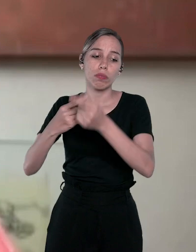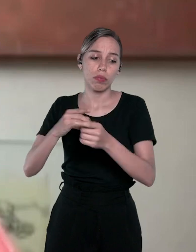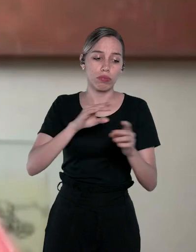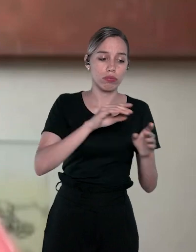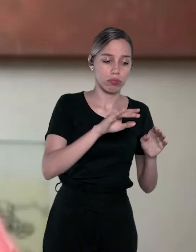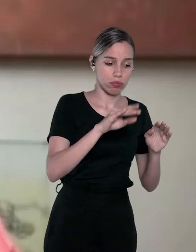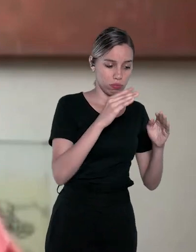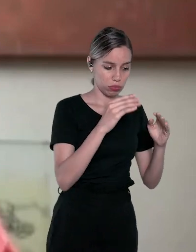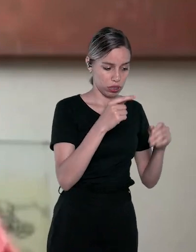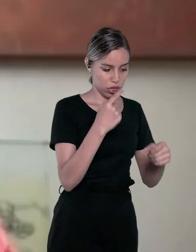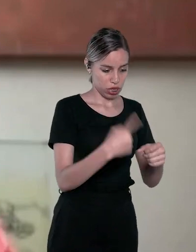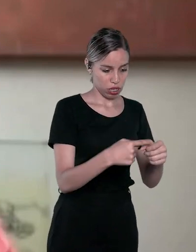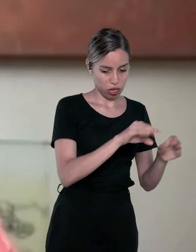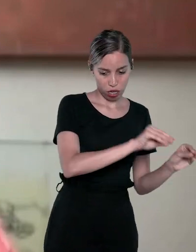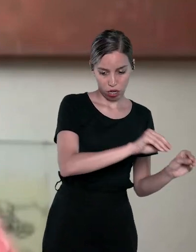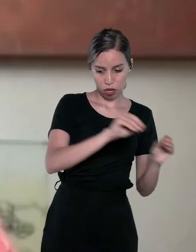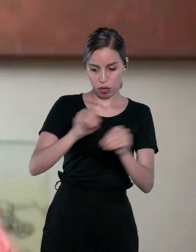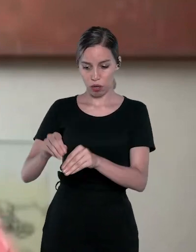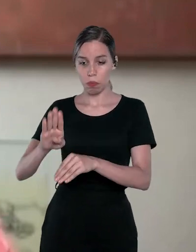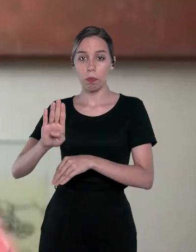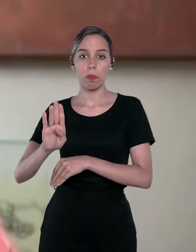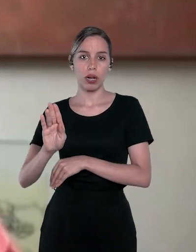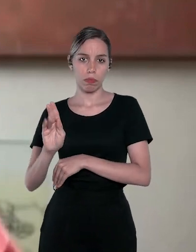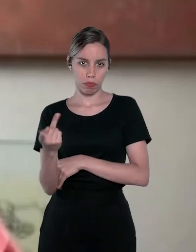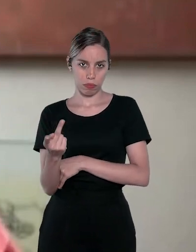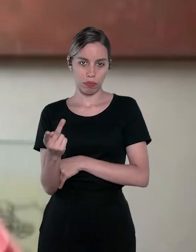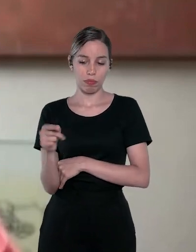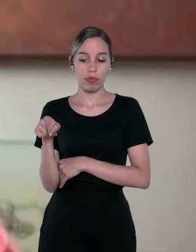Belo Horizonte. Aqui eu tive contato